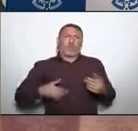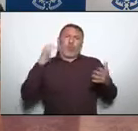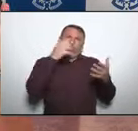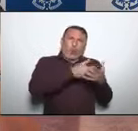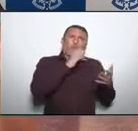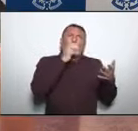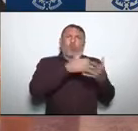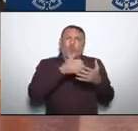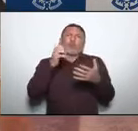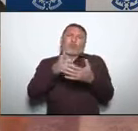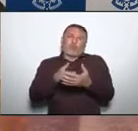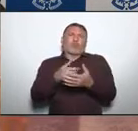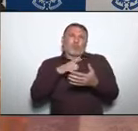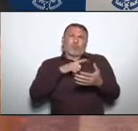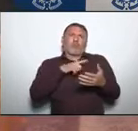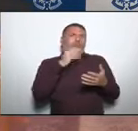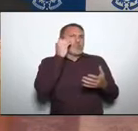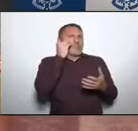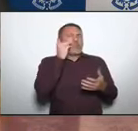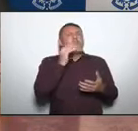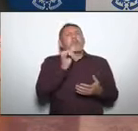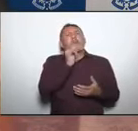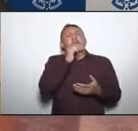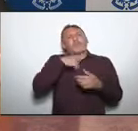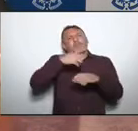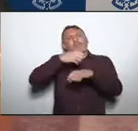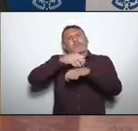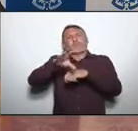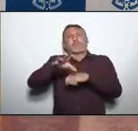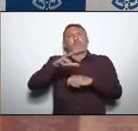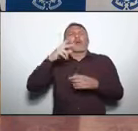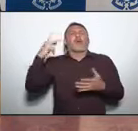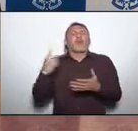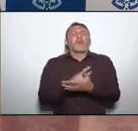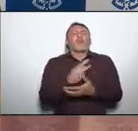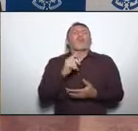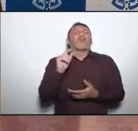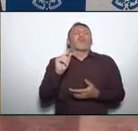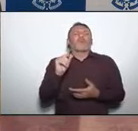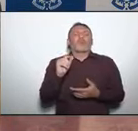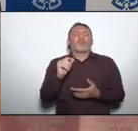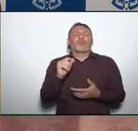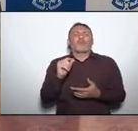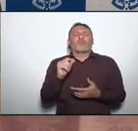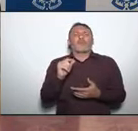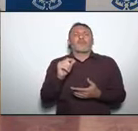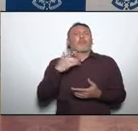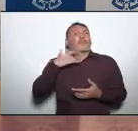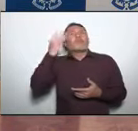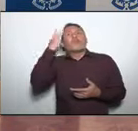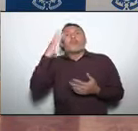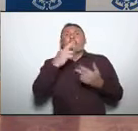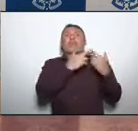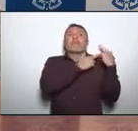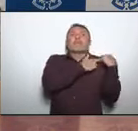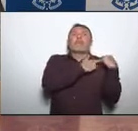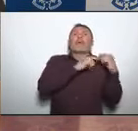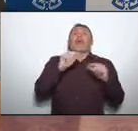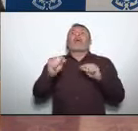tentando consolidar a compra. Eu vou dar um exemplo para vocês aqui do que aconteceu. A gente não sabe qual foi, de quem foi a responsabilidade